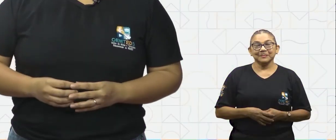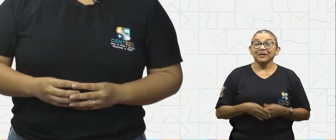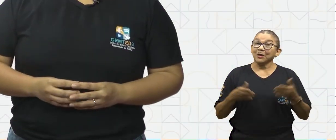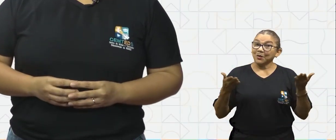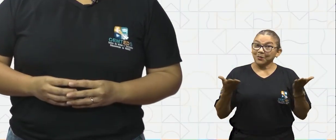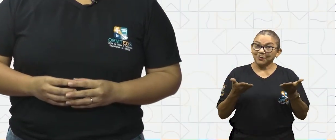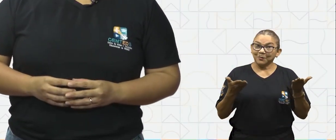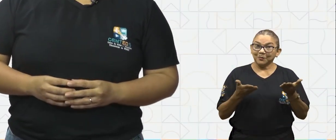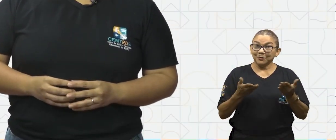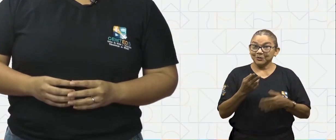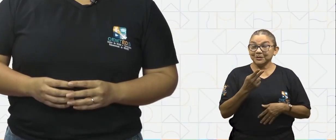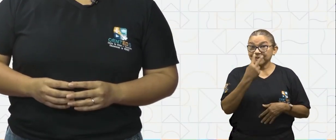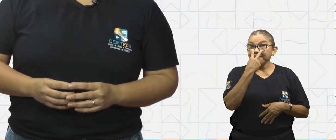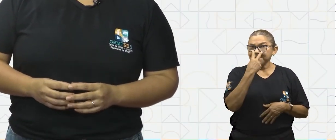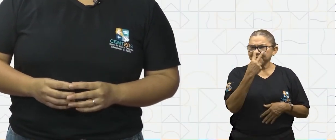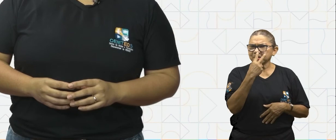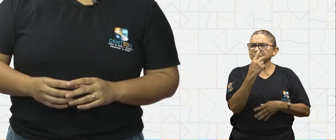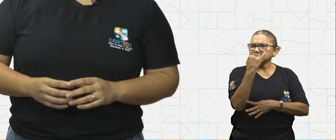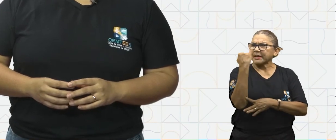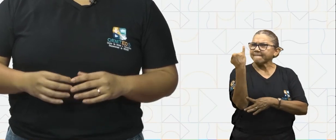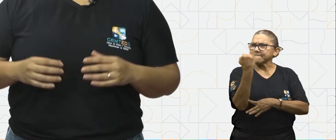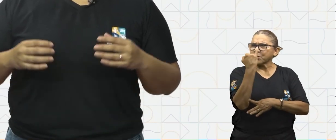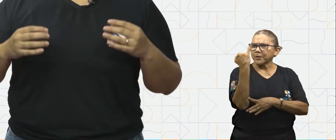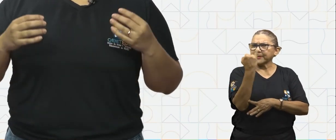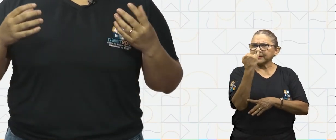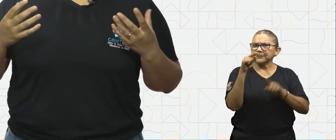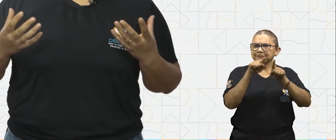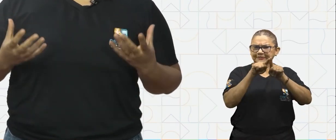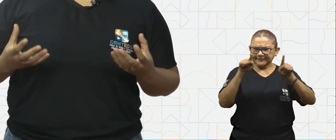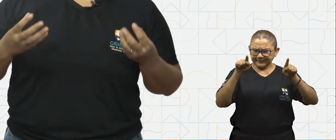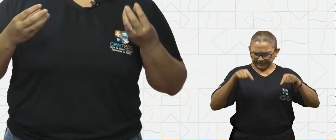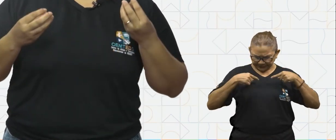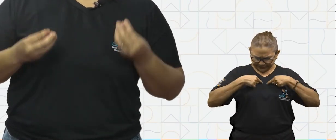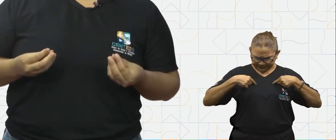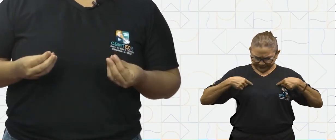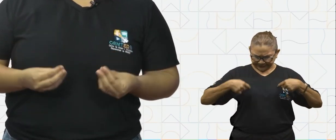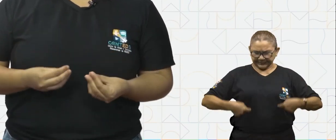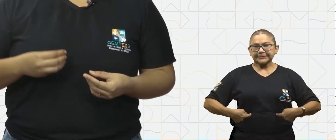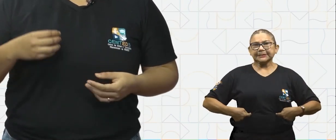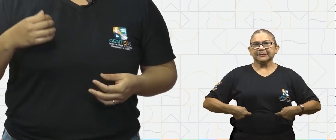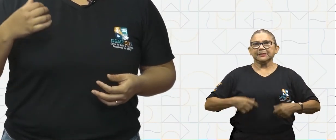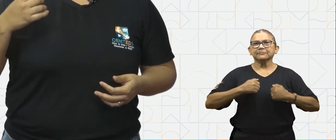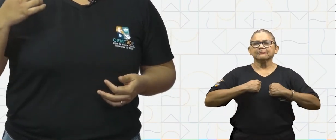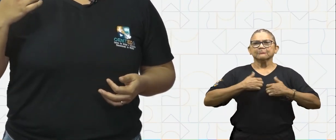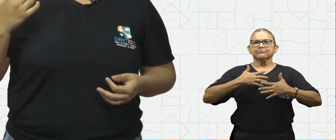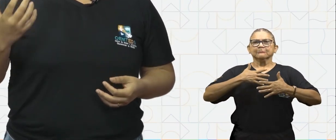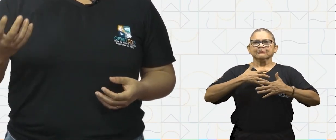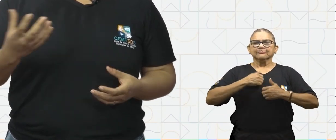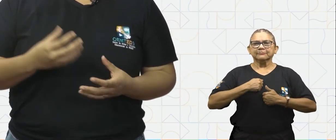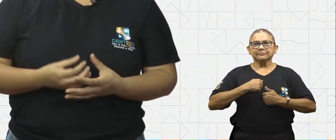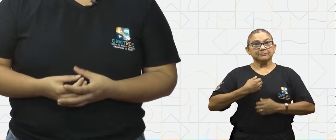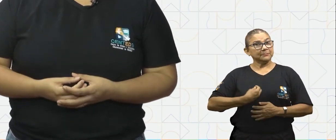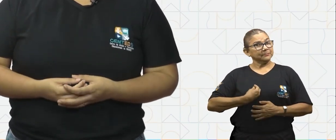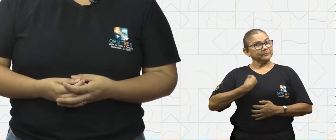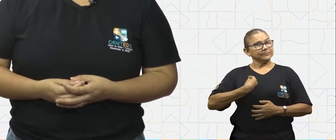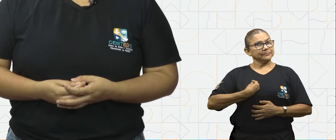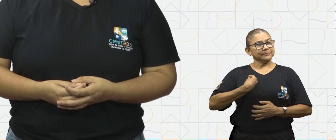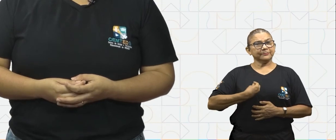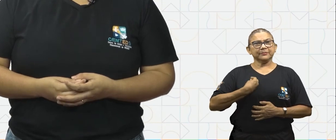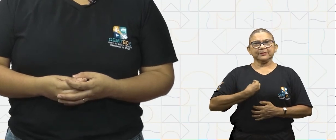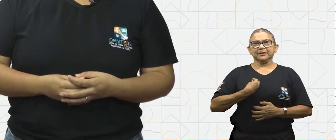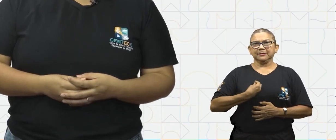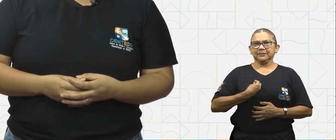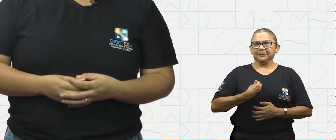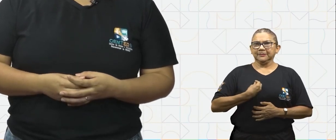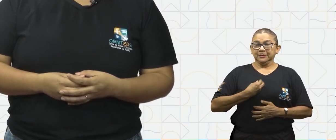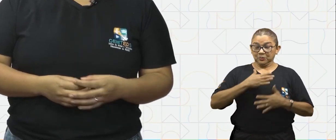Hoje, vimos a importância do sistema respiratório para nos mantermos vivos, auxiliando aí na geração de